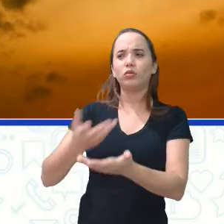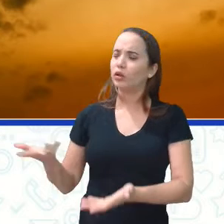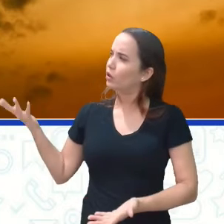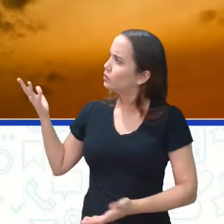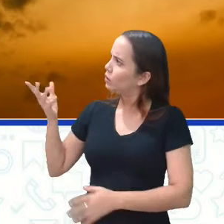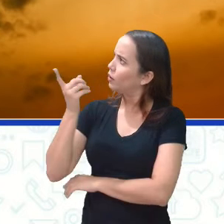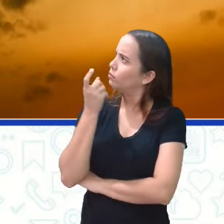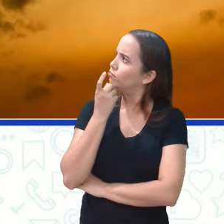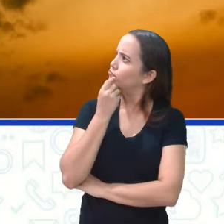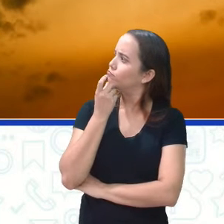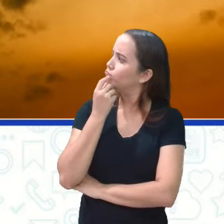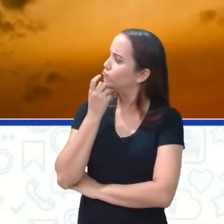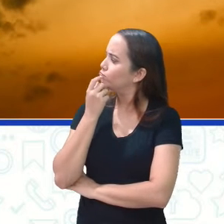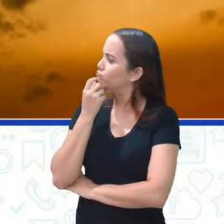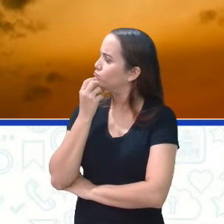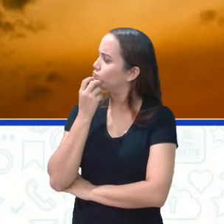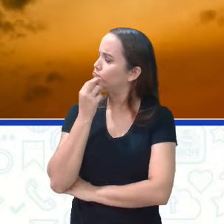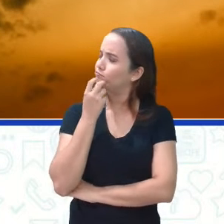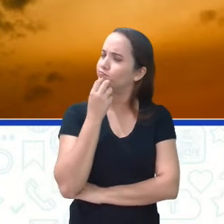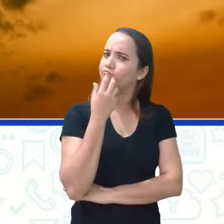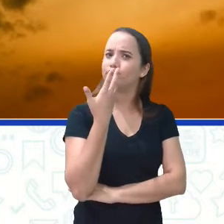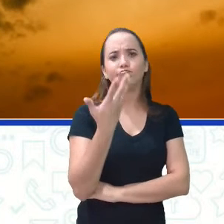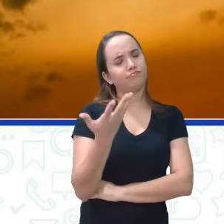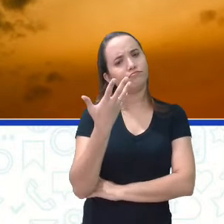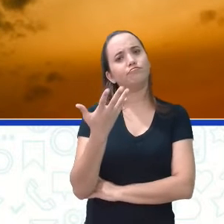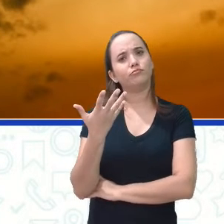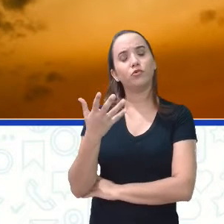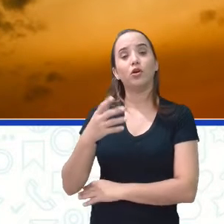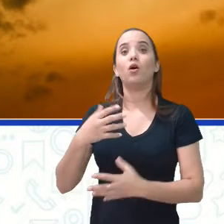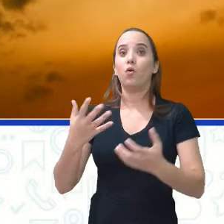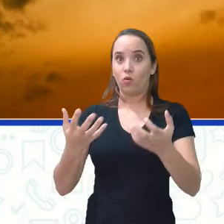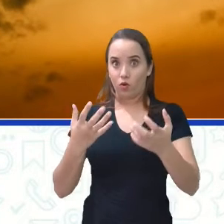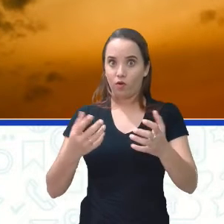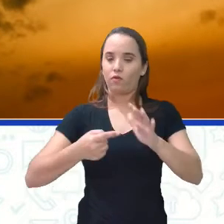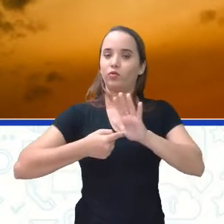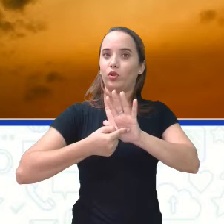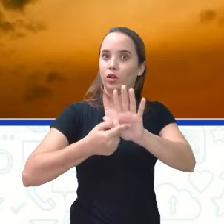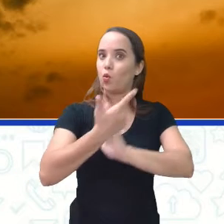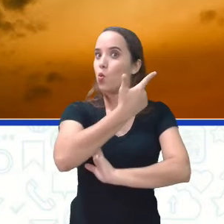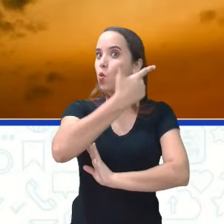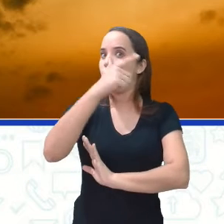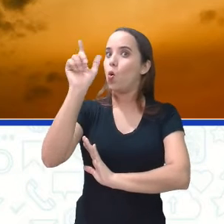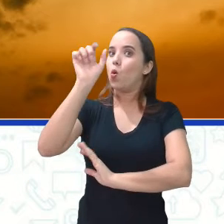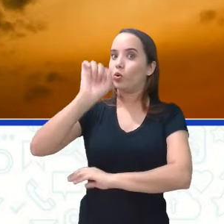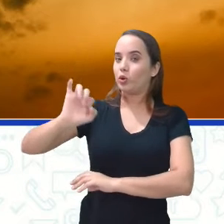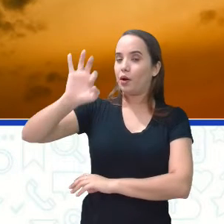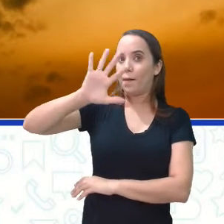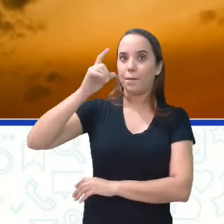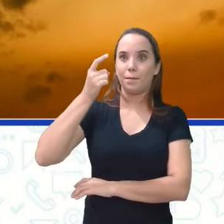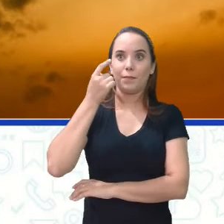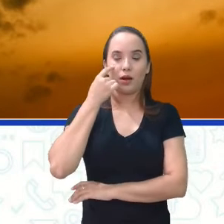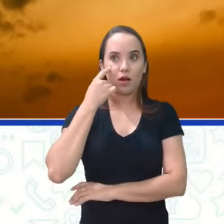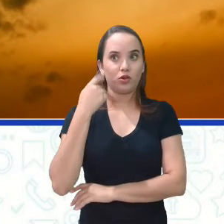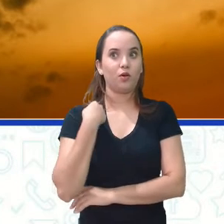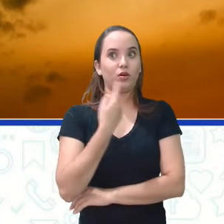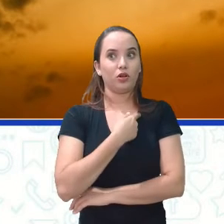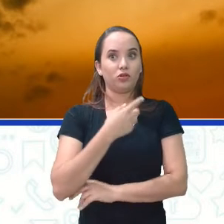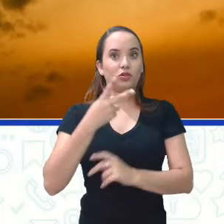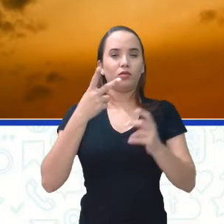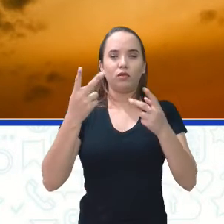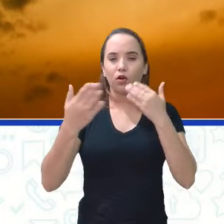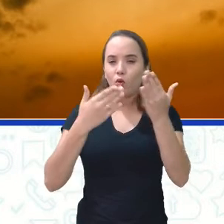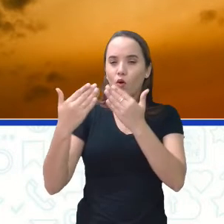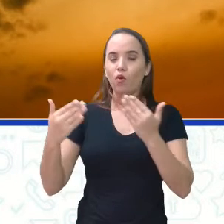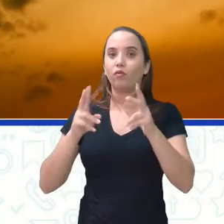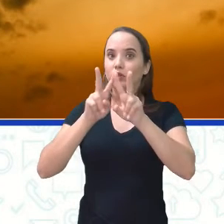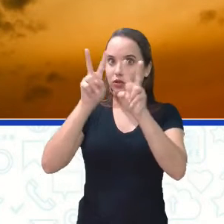esse fenômeno? Então, eu vou trazer outra imagem para a gente poder conversar a